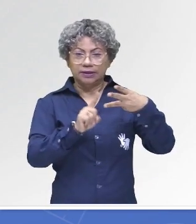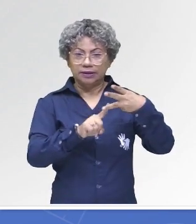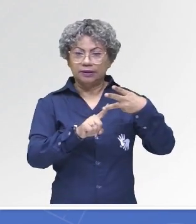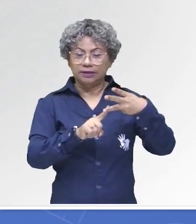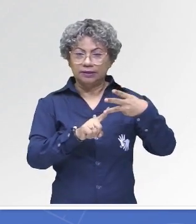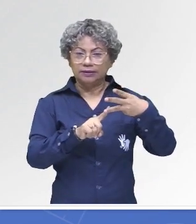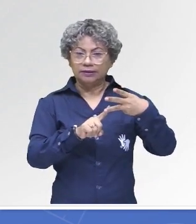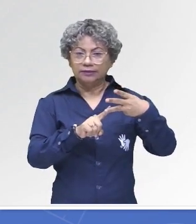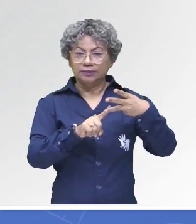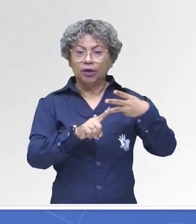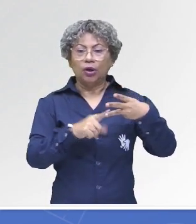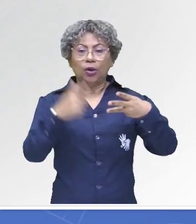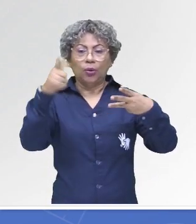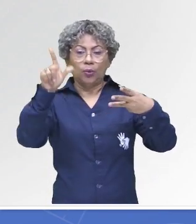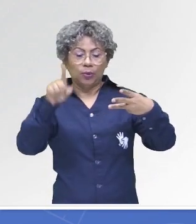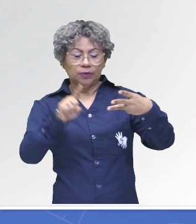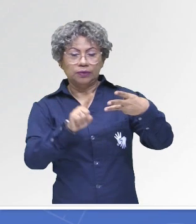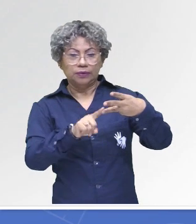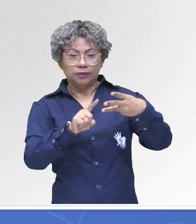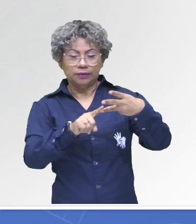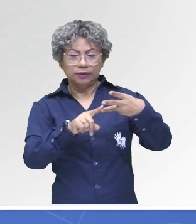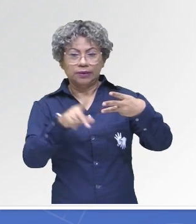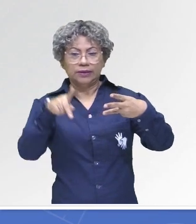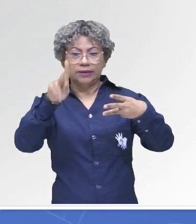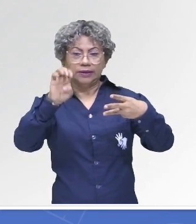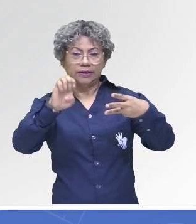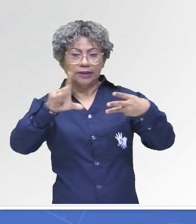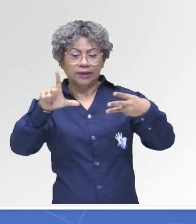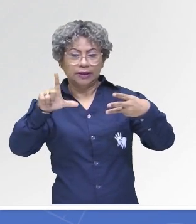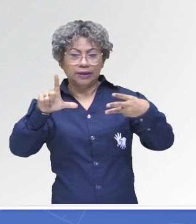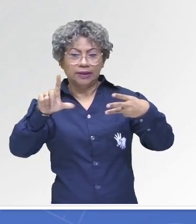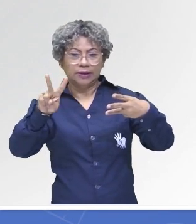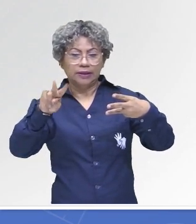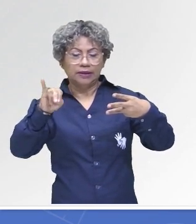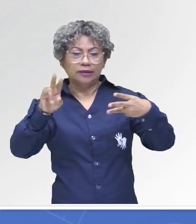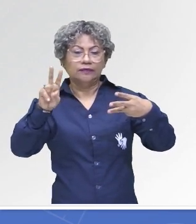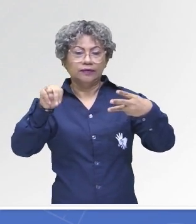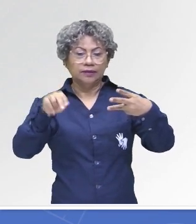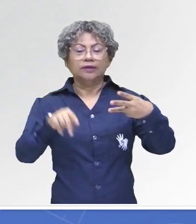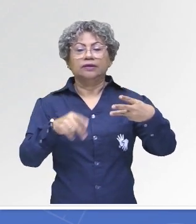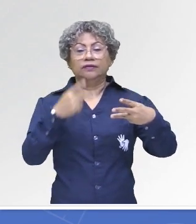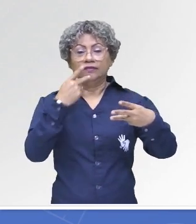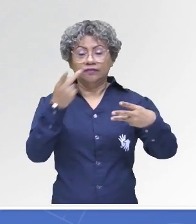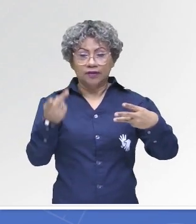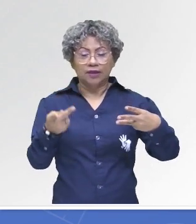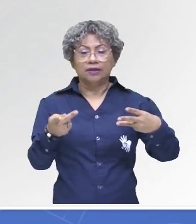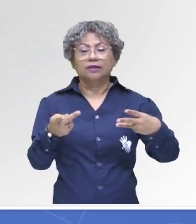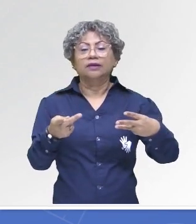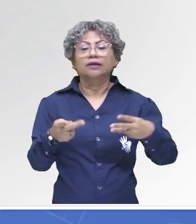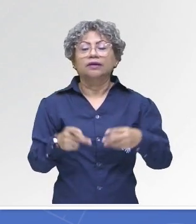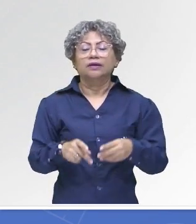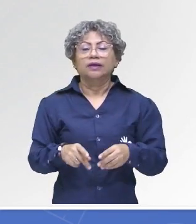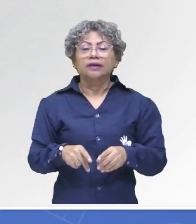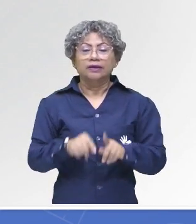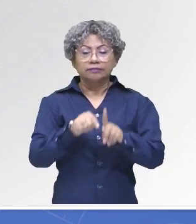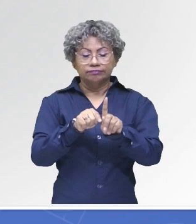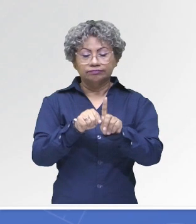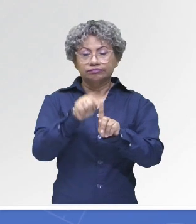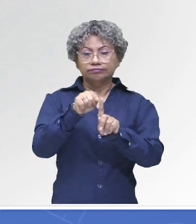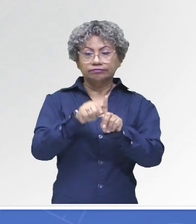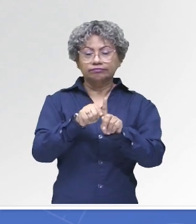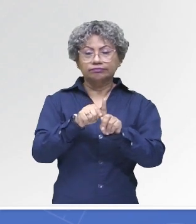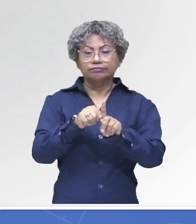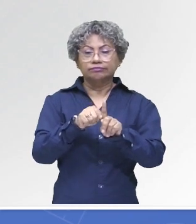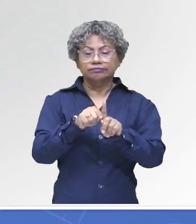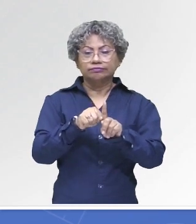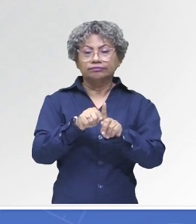escala Kelvin é chamada de temperatura absoluta. Por que temperatura absoluta? Porque o Kelvin